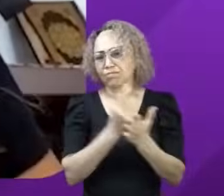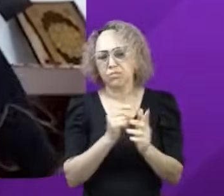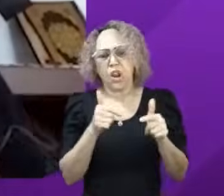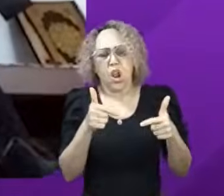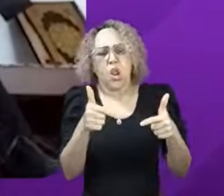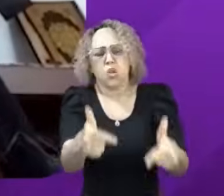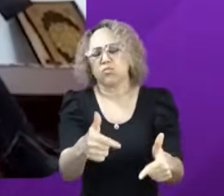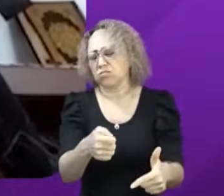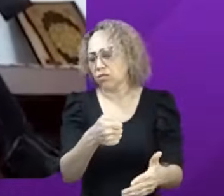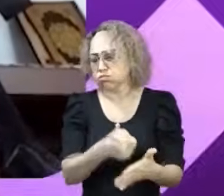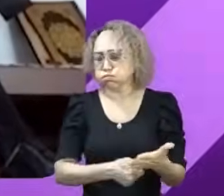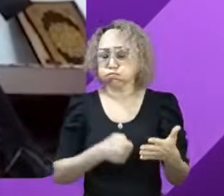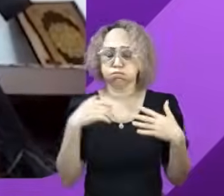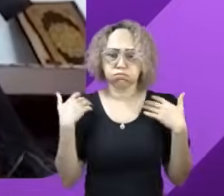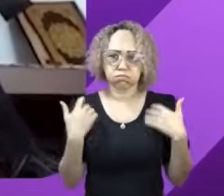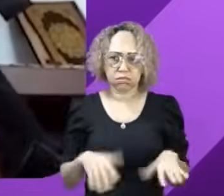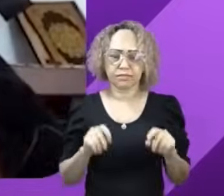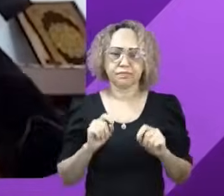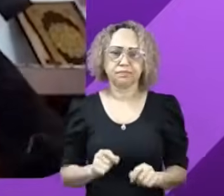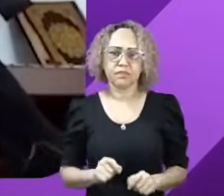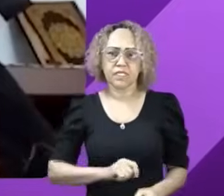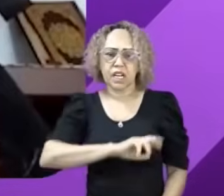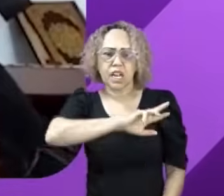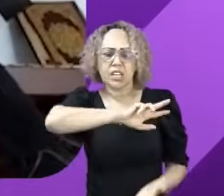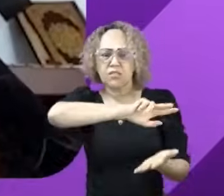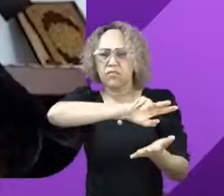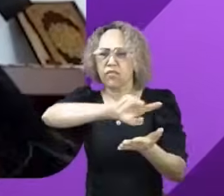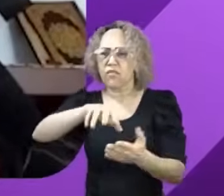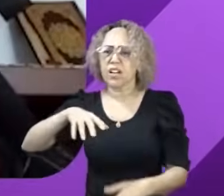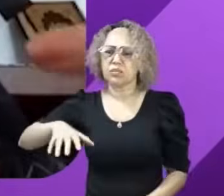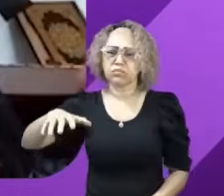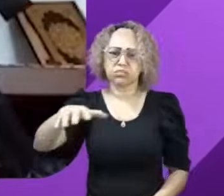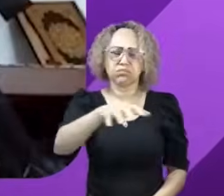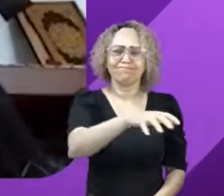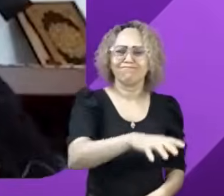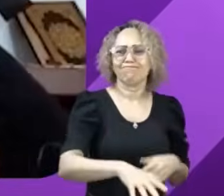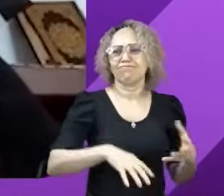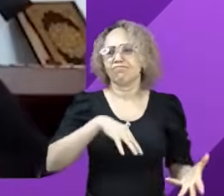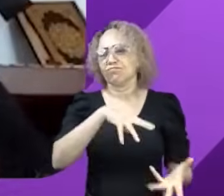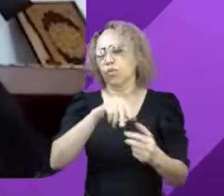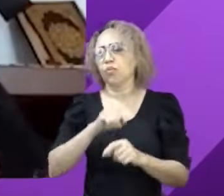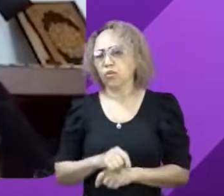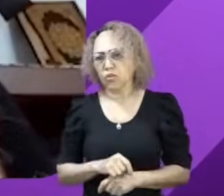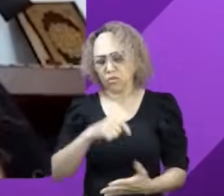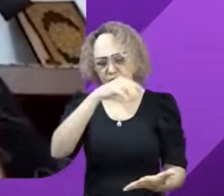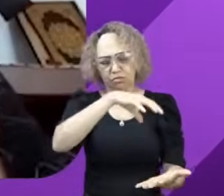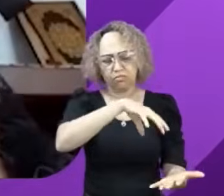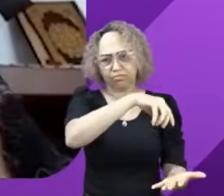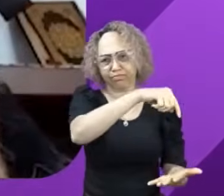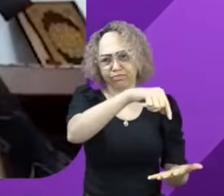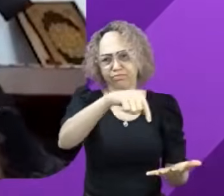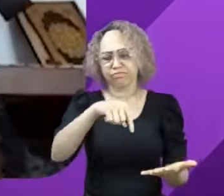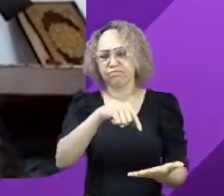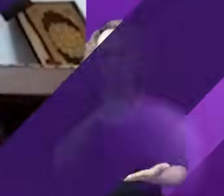Então, em diversos lugares. Então, essa é a nossa luta, essa é a mensagem que a gente quer levar